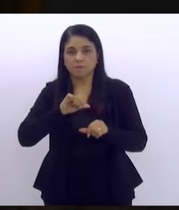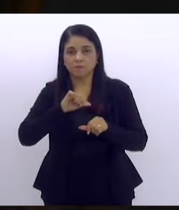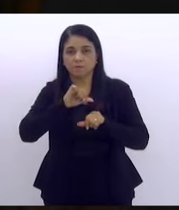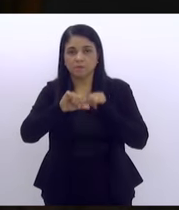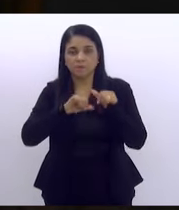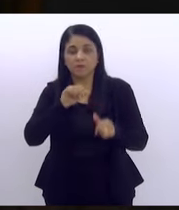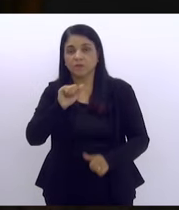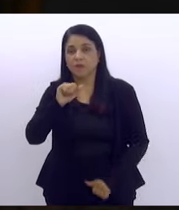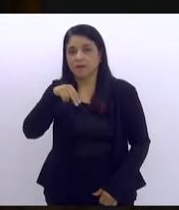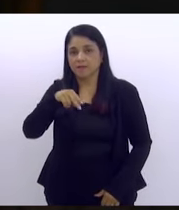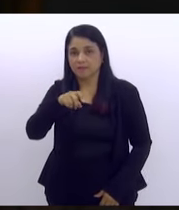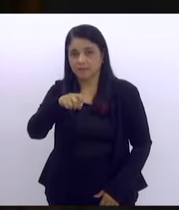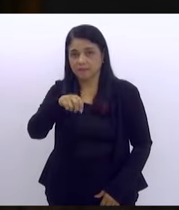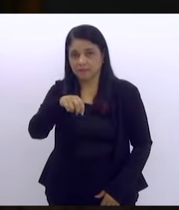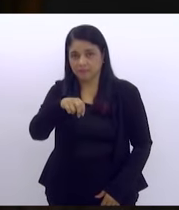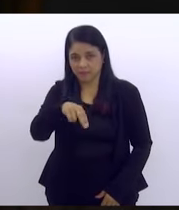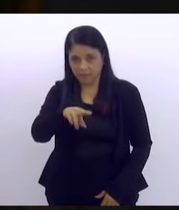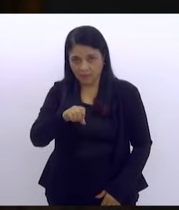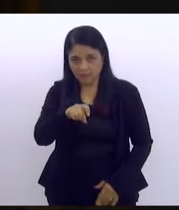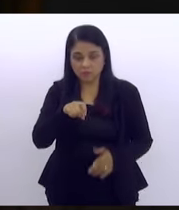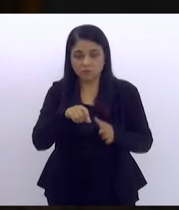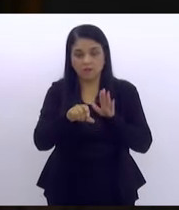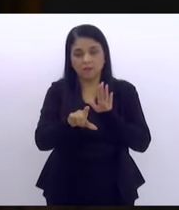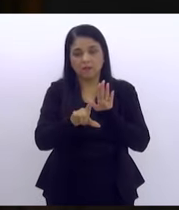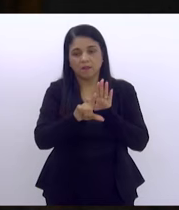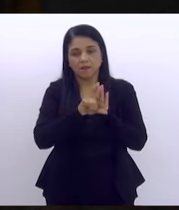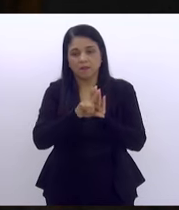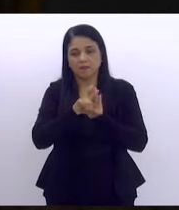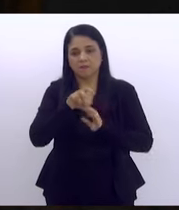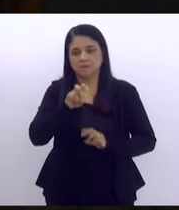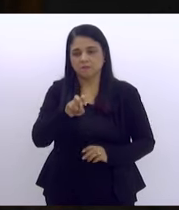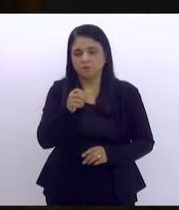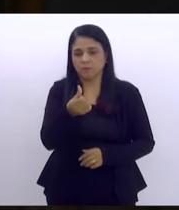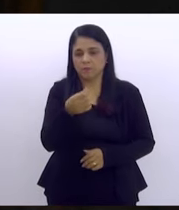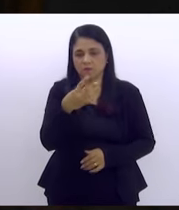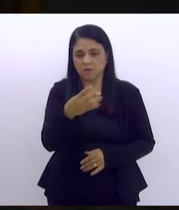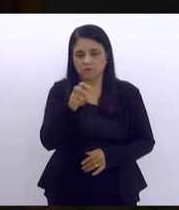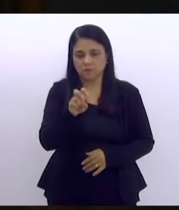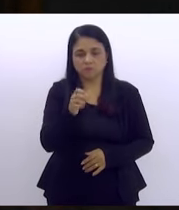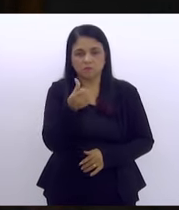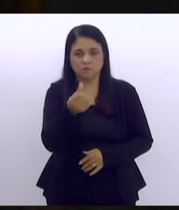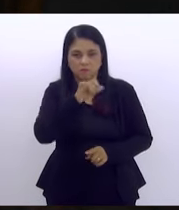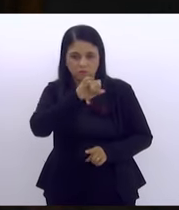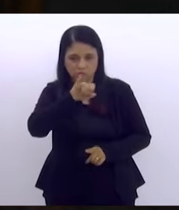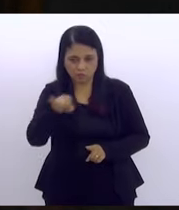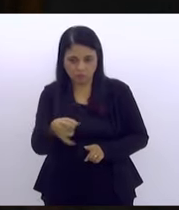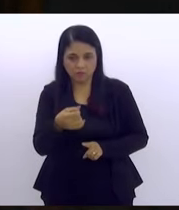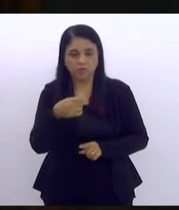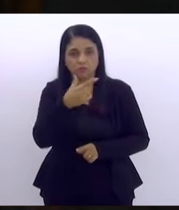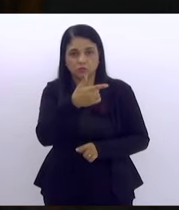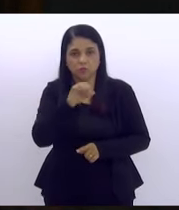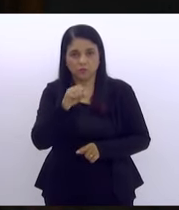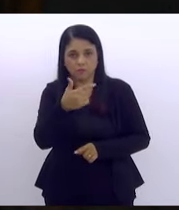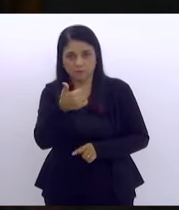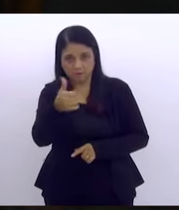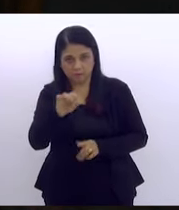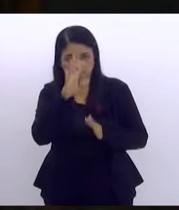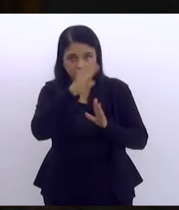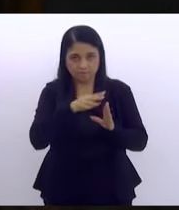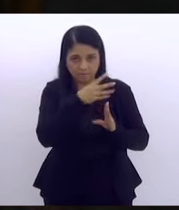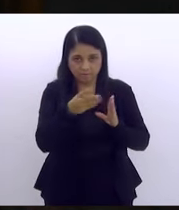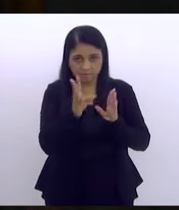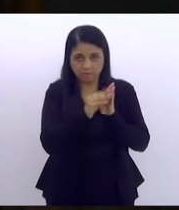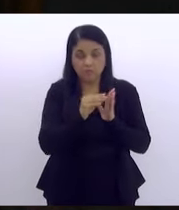da lei número 5645, de 6 de janeiro de 2010, incluindo o calendário oficial do Estado do Rio de Janeiro, dia